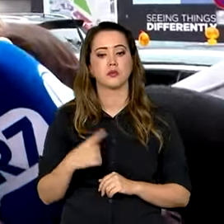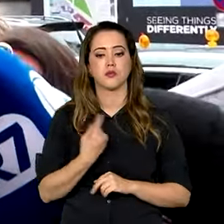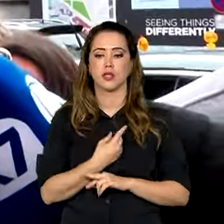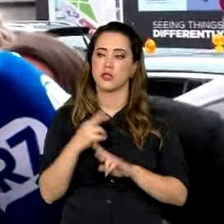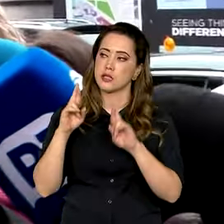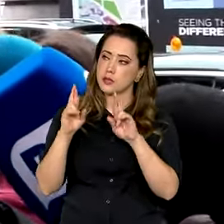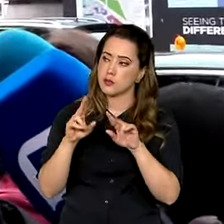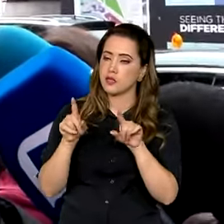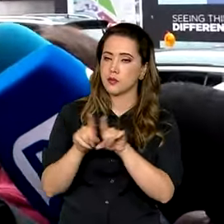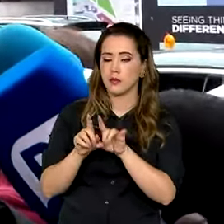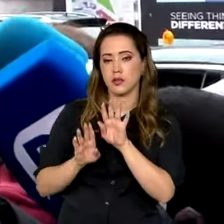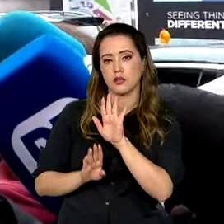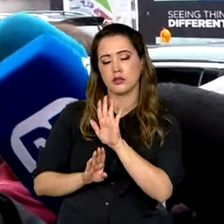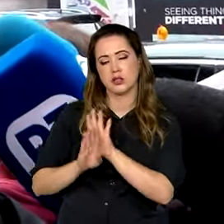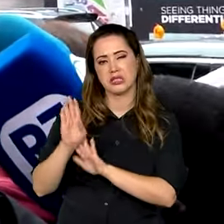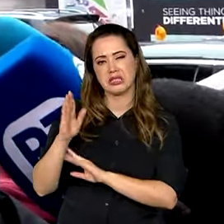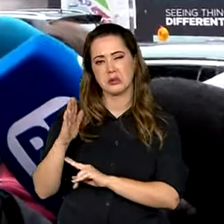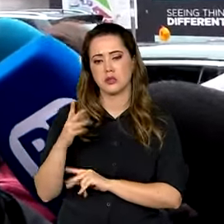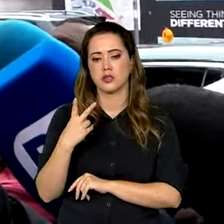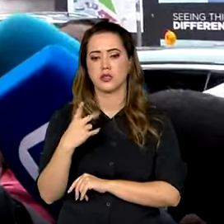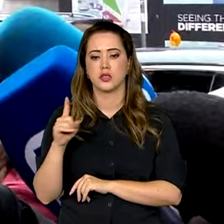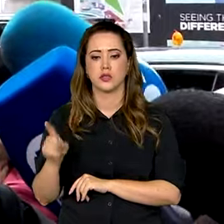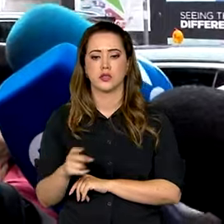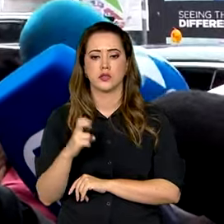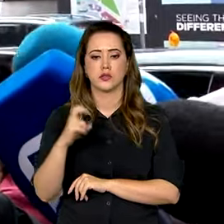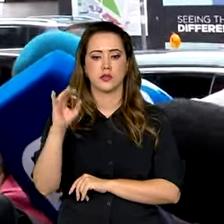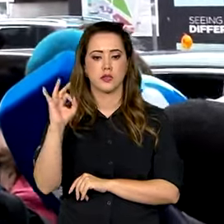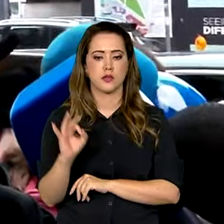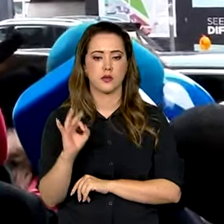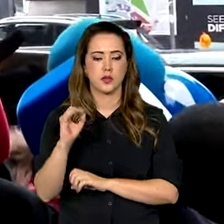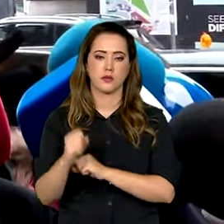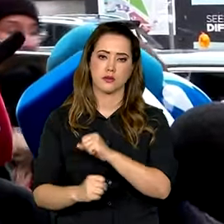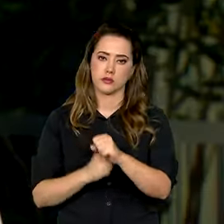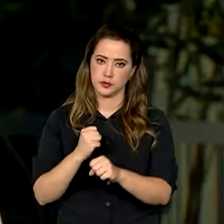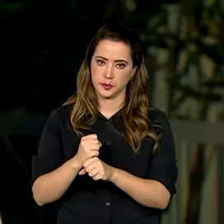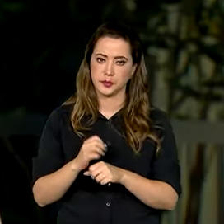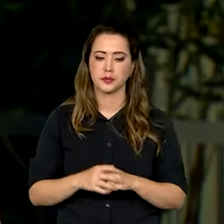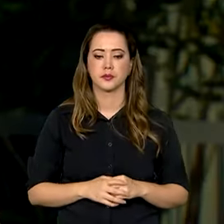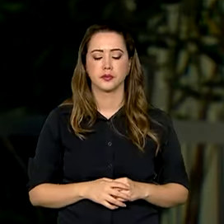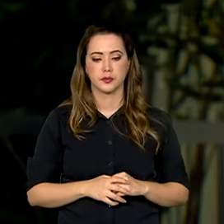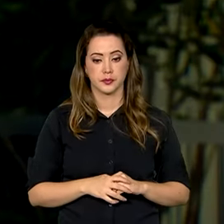esperamos um crescimento na faixa de 2,5% no ano que vem.